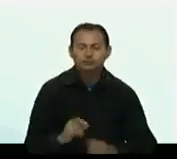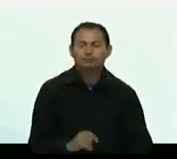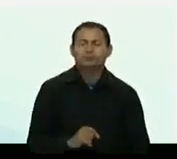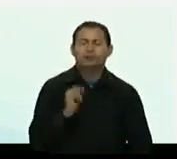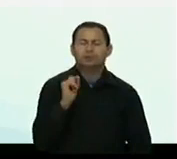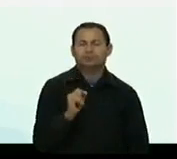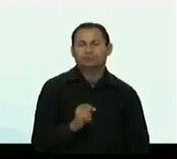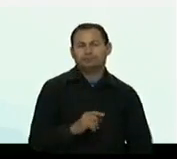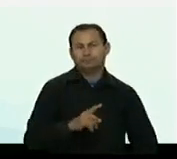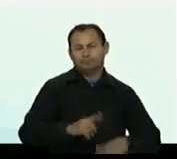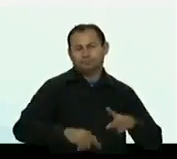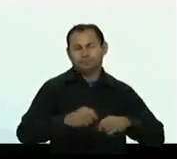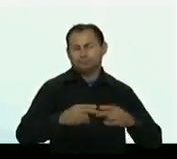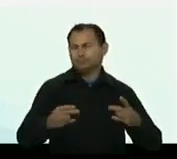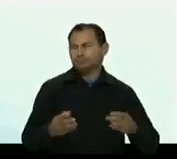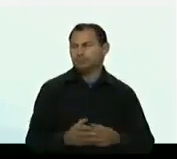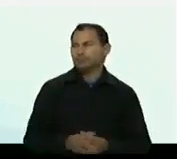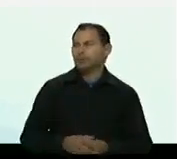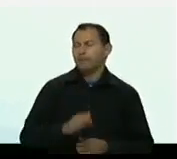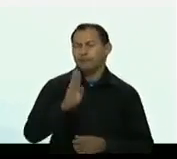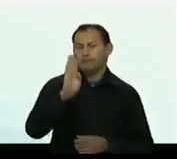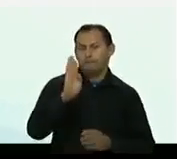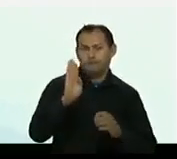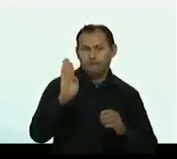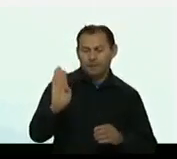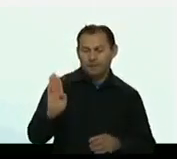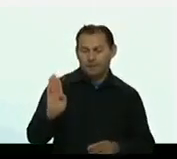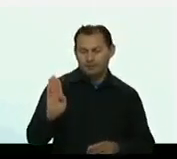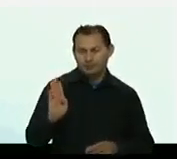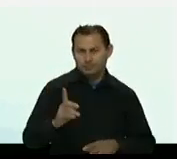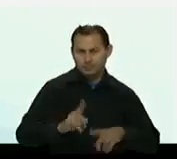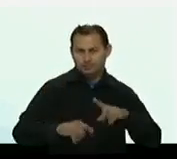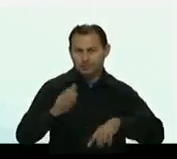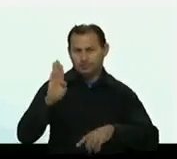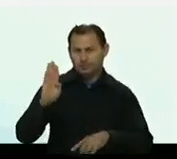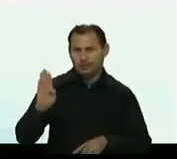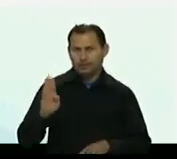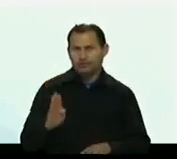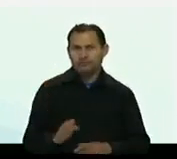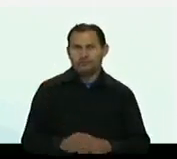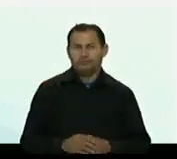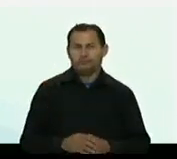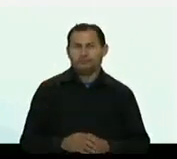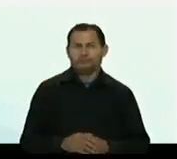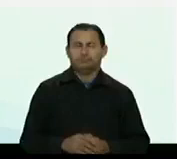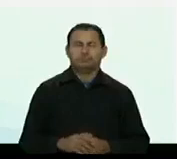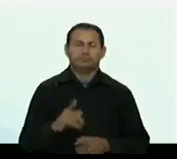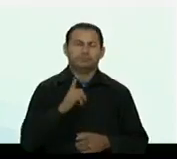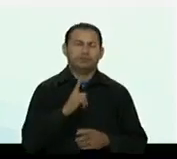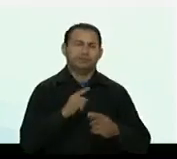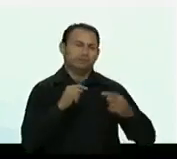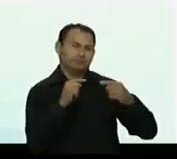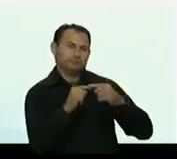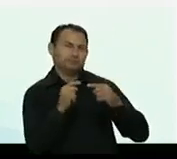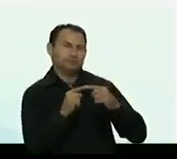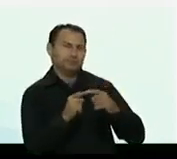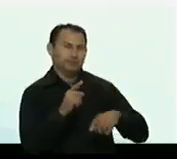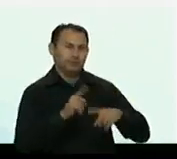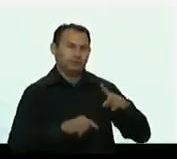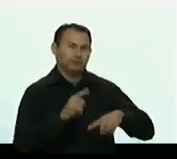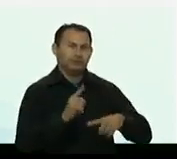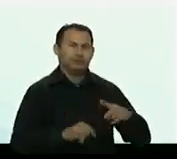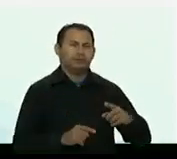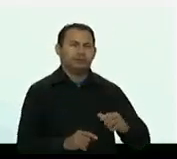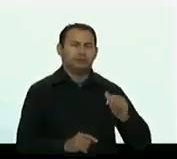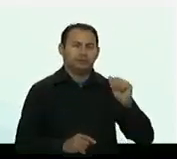imagem são os elementos de B, então veja aqui esses elementos de B, que têm correspondência com os